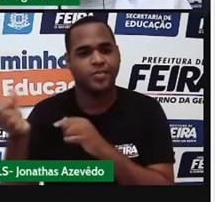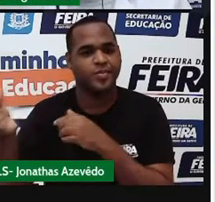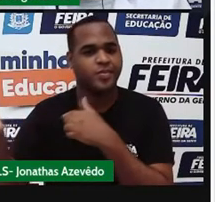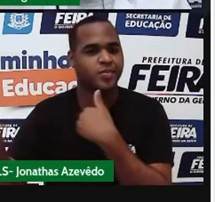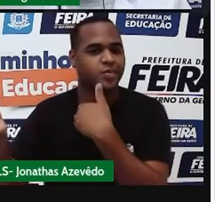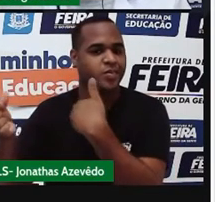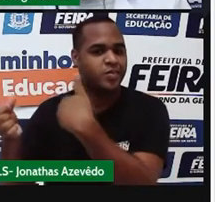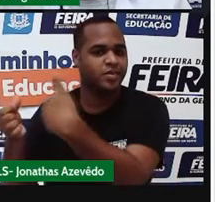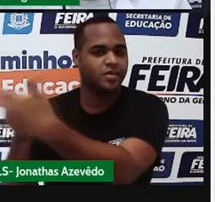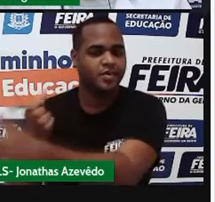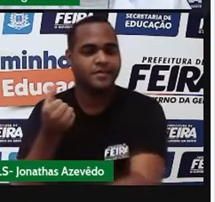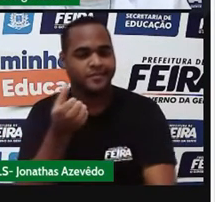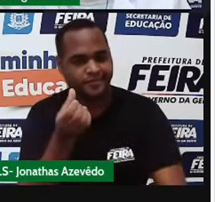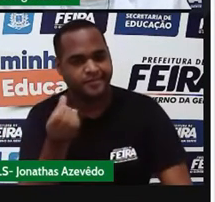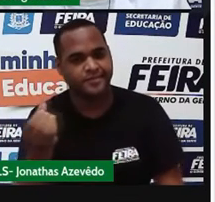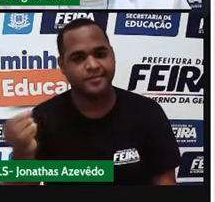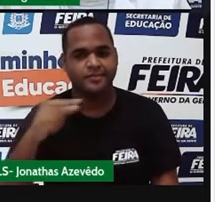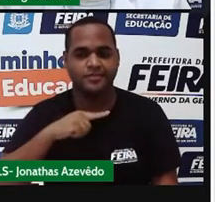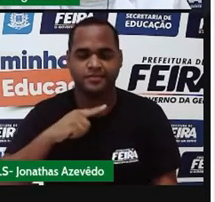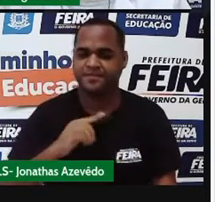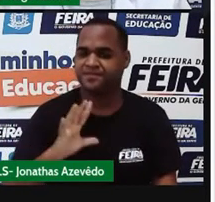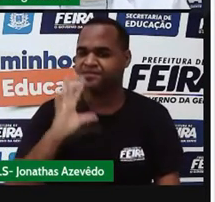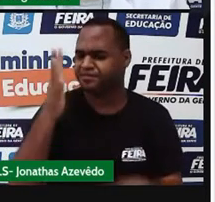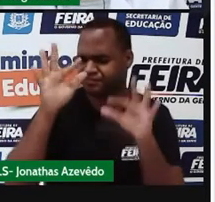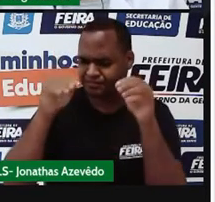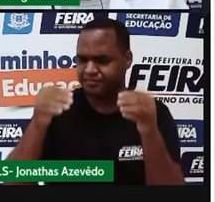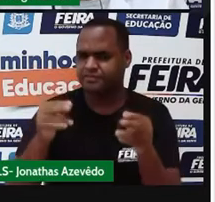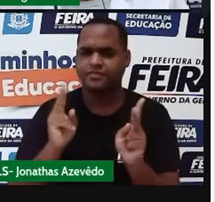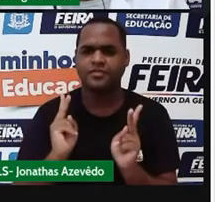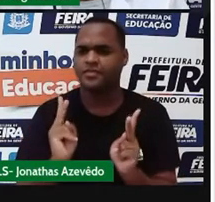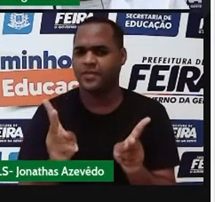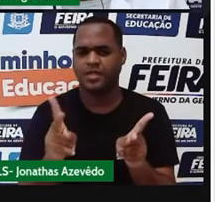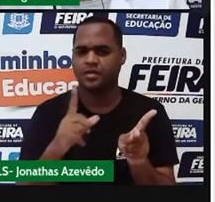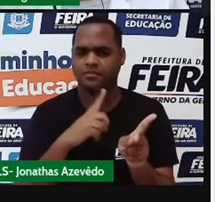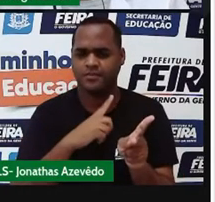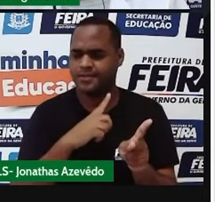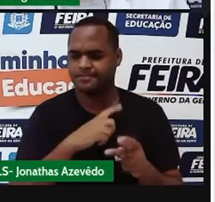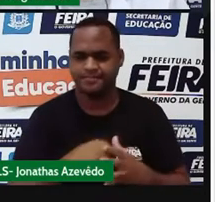0,6666 isso acontecendo de forma infinita tá